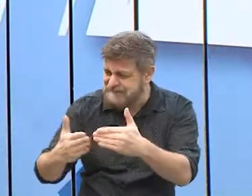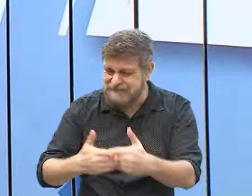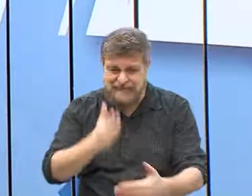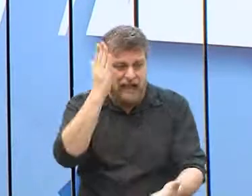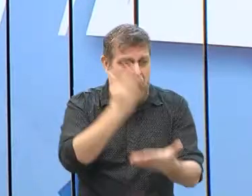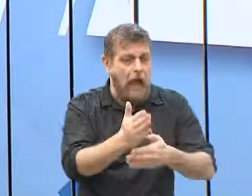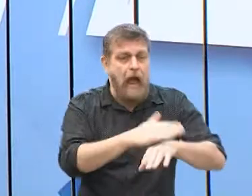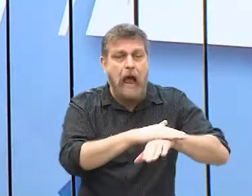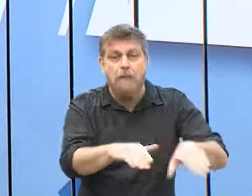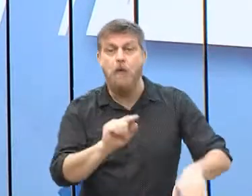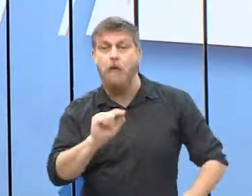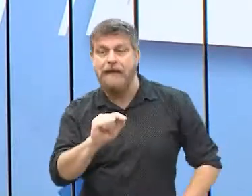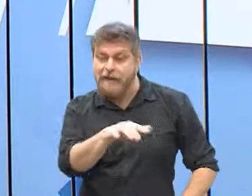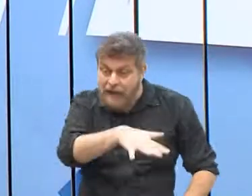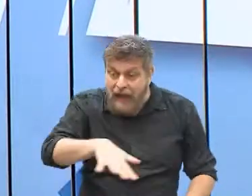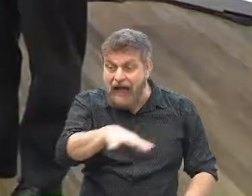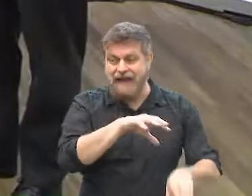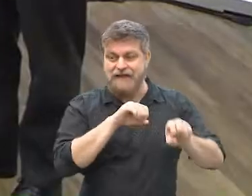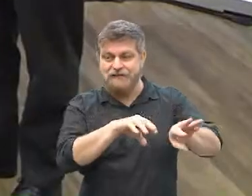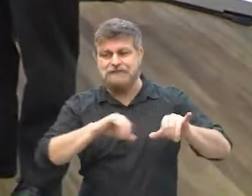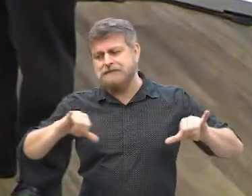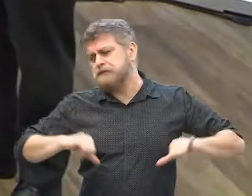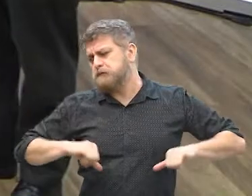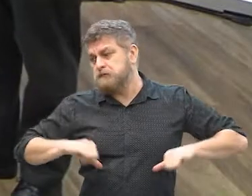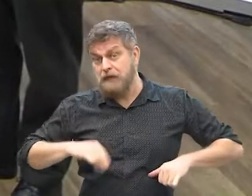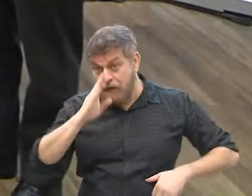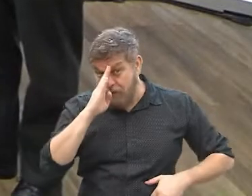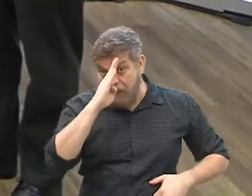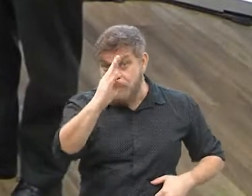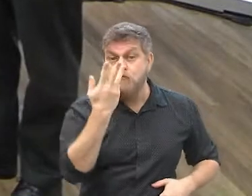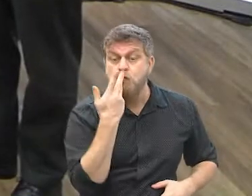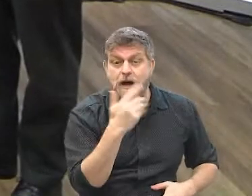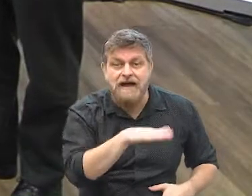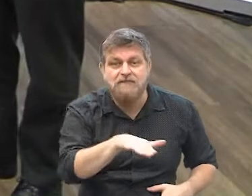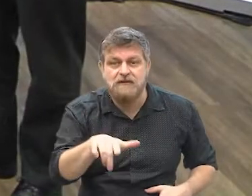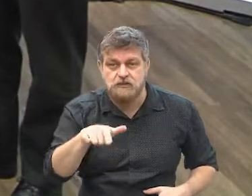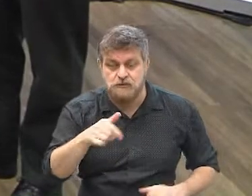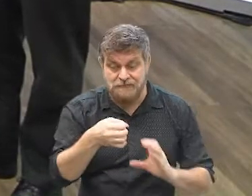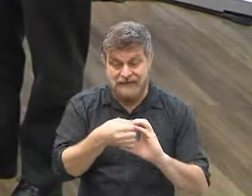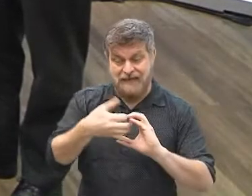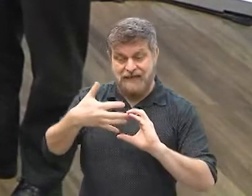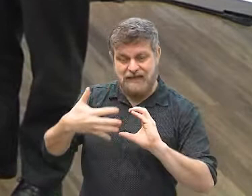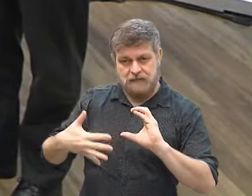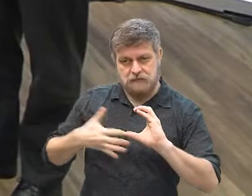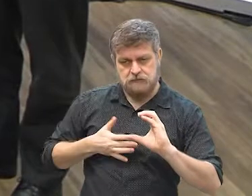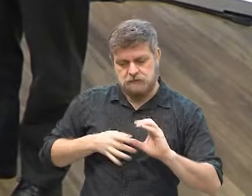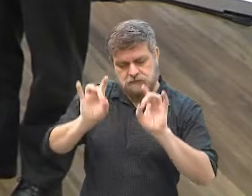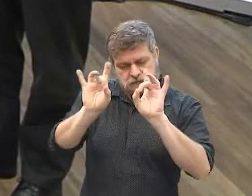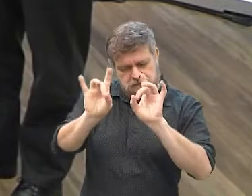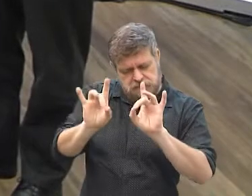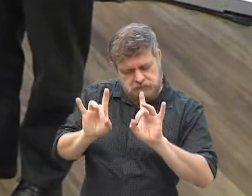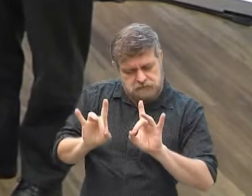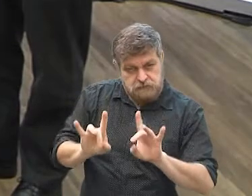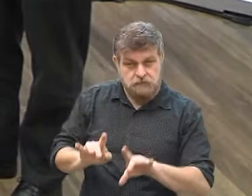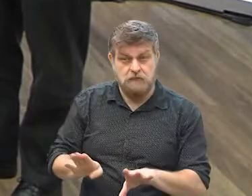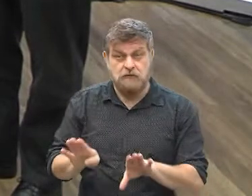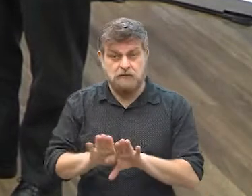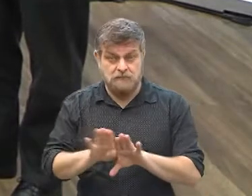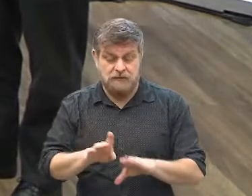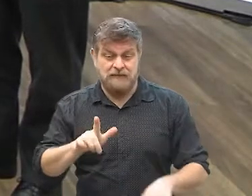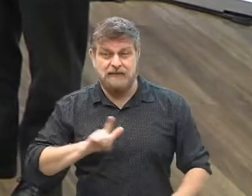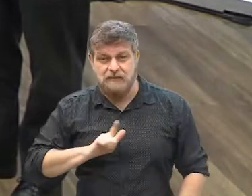atividades, foi de educação. Inclusive da educação infantil, que tem uma característica muito peculiar.